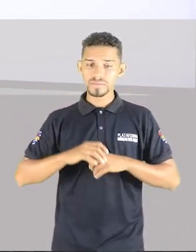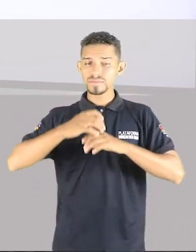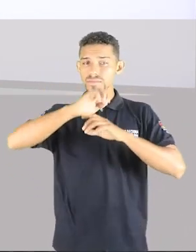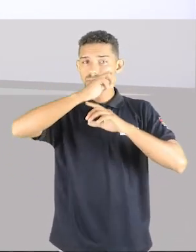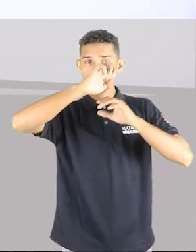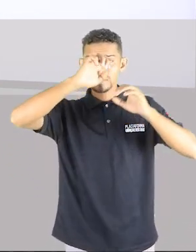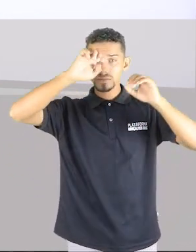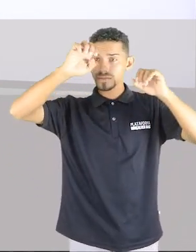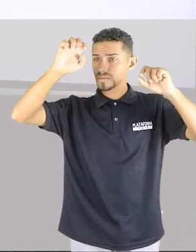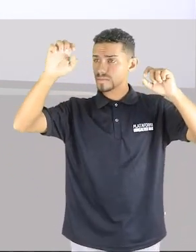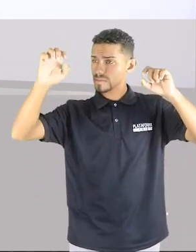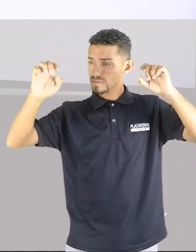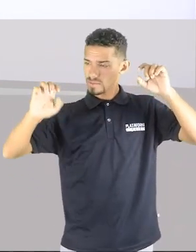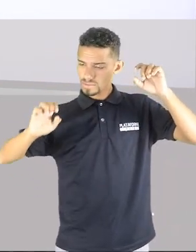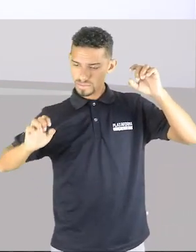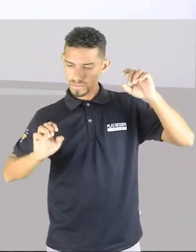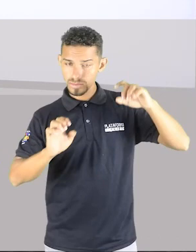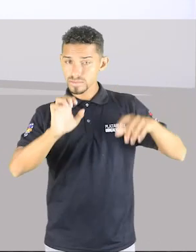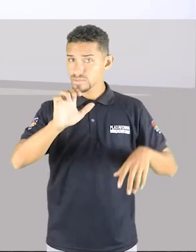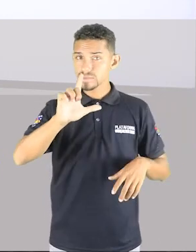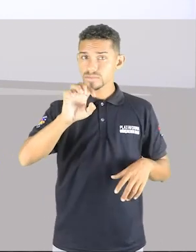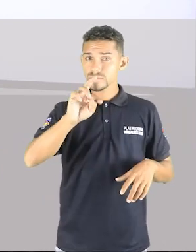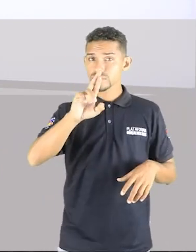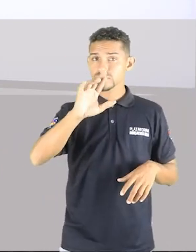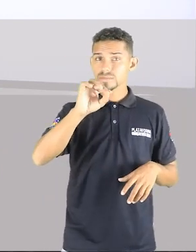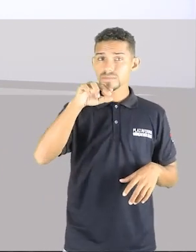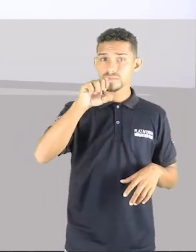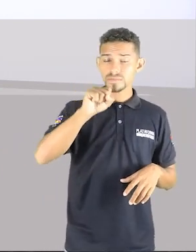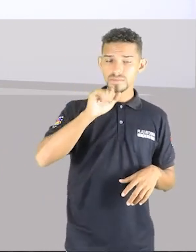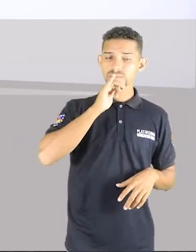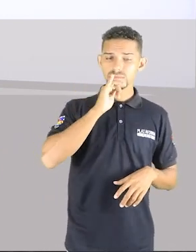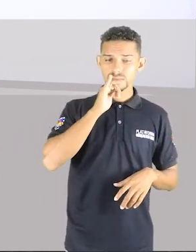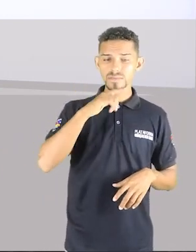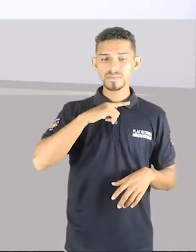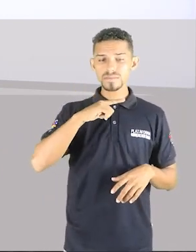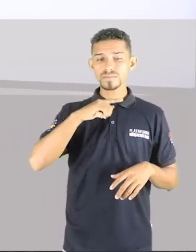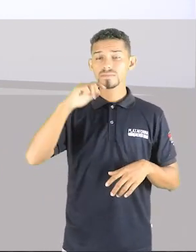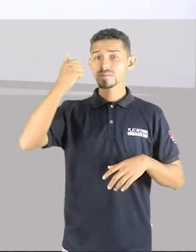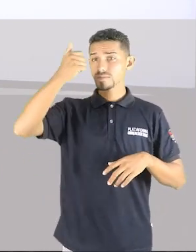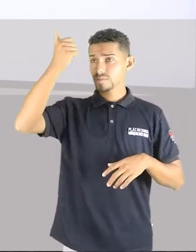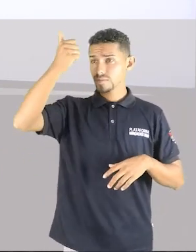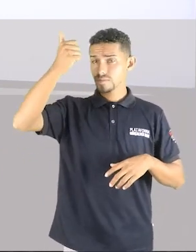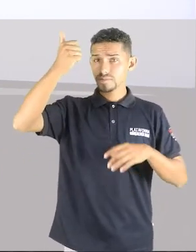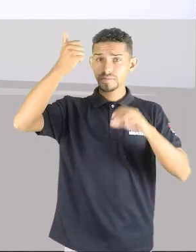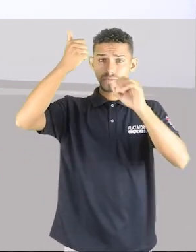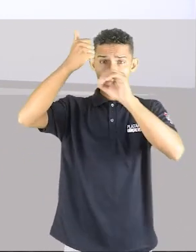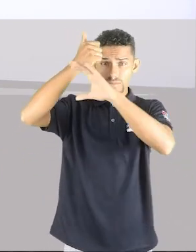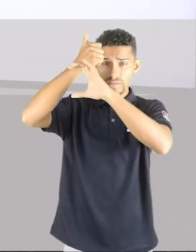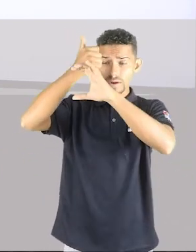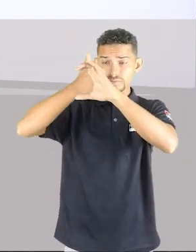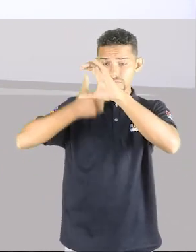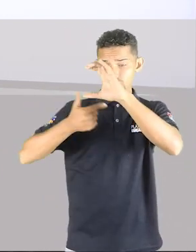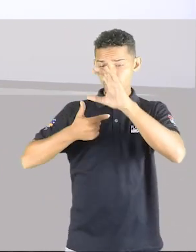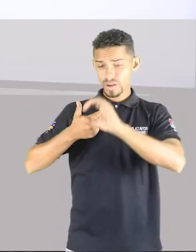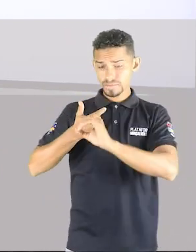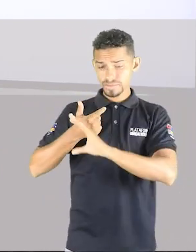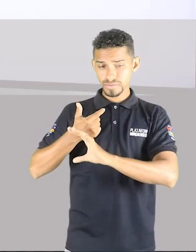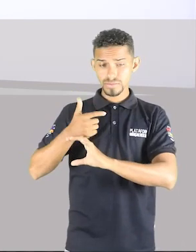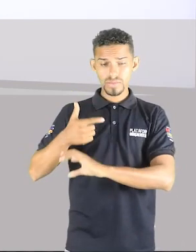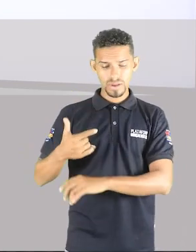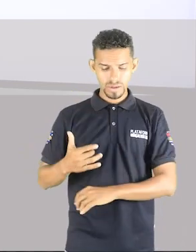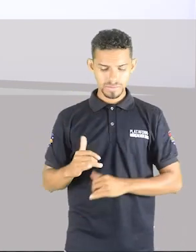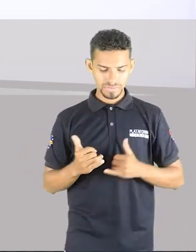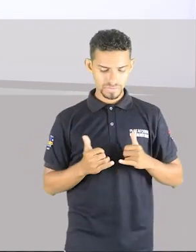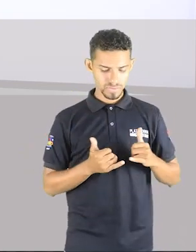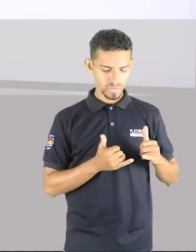passarem na primeira lâmpada necessariamente passarão na segunda e passarão em qualquer